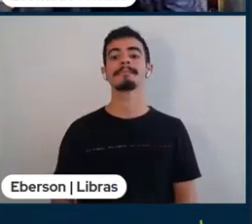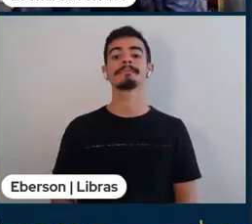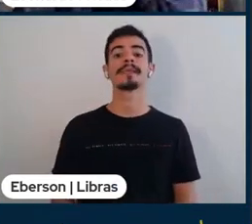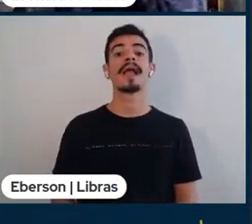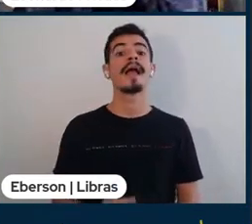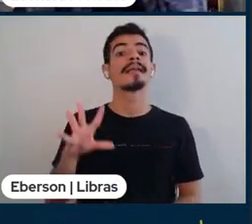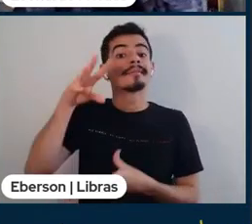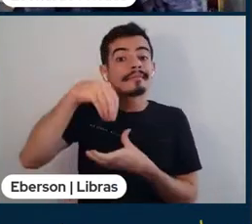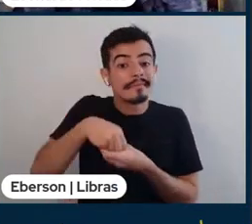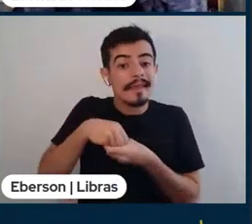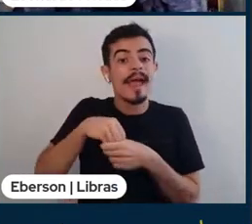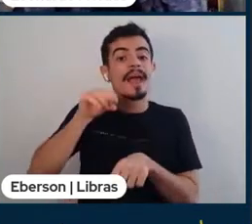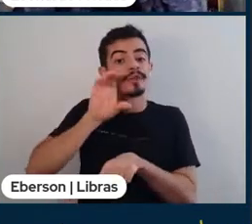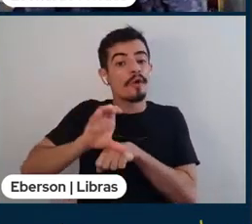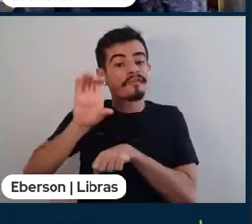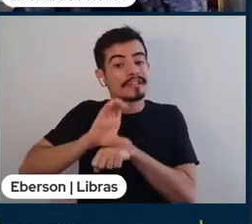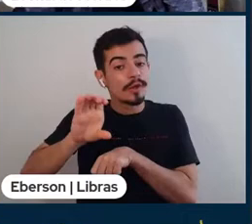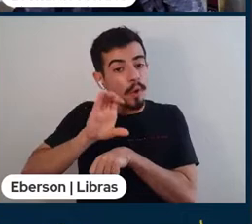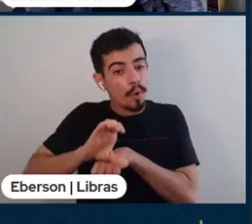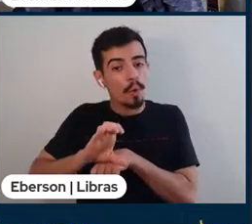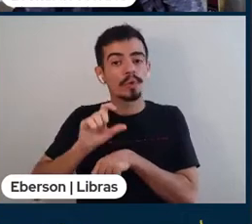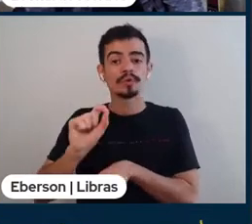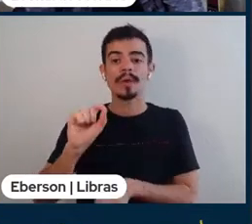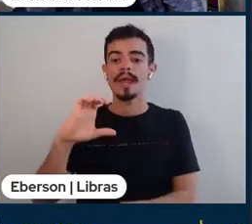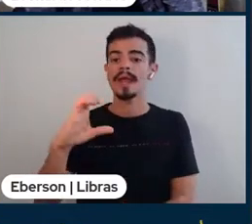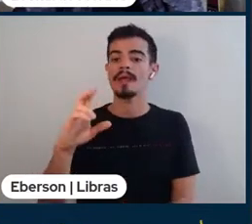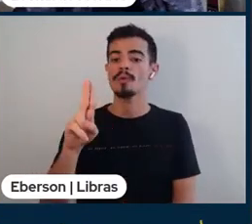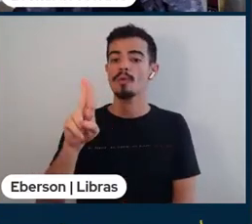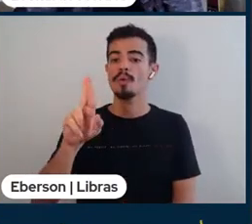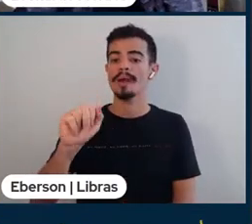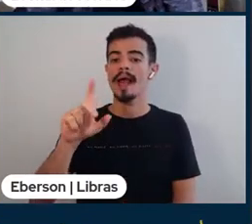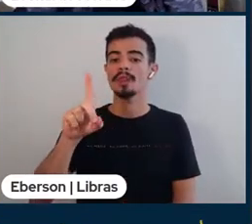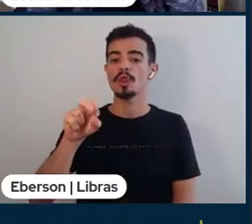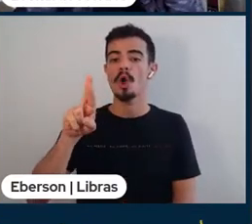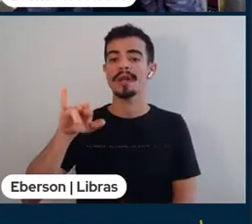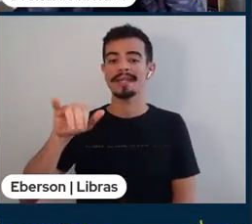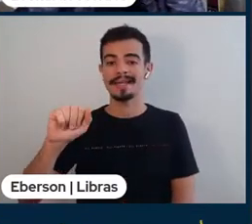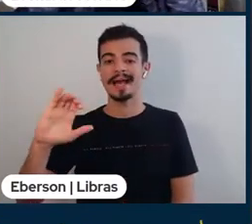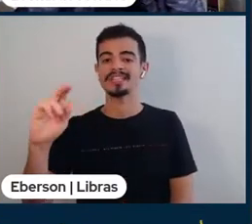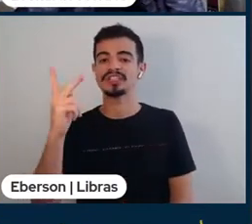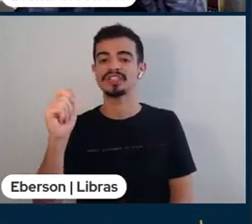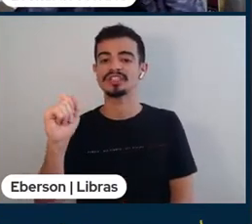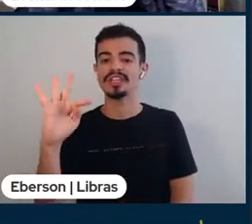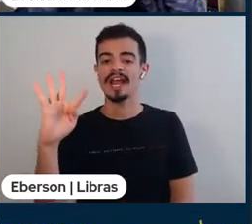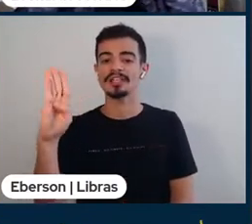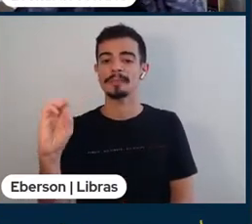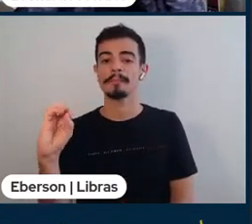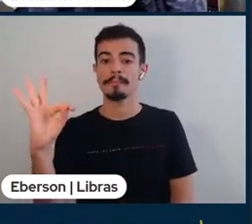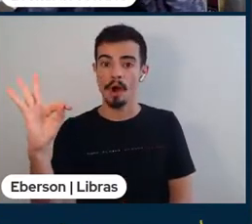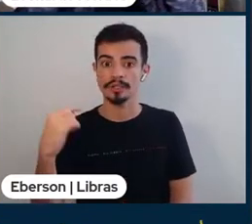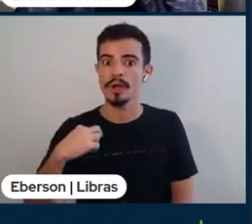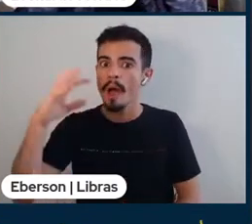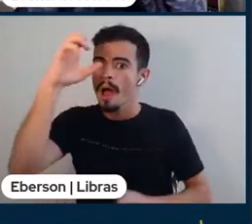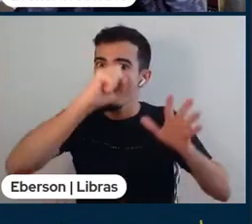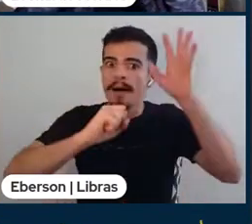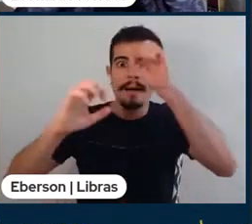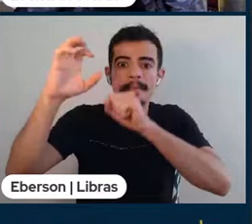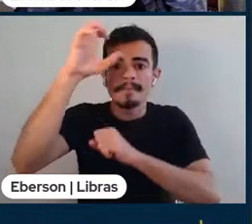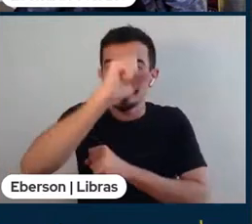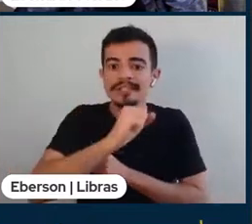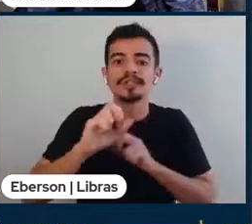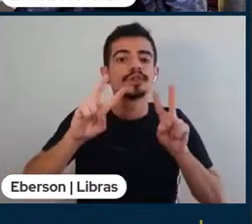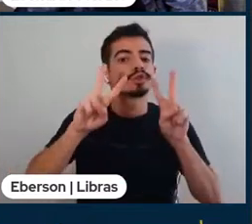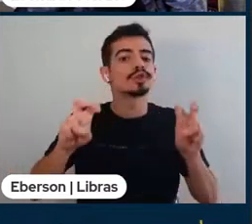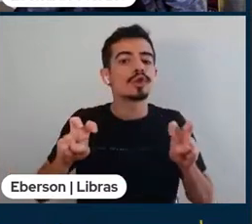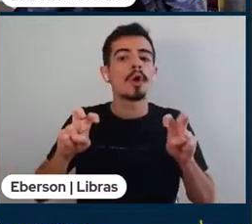para curadoria de chatbot. Eu aprendi muito, muito sobre chatbot. Aprendi sobre network